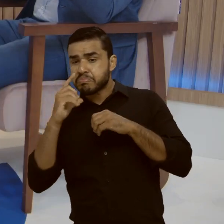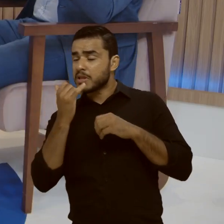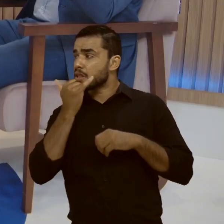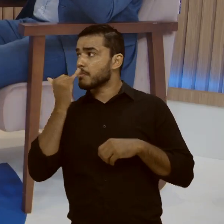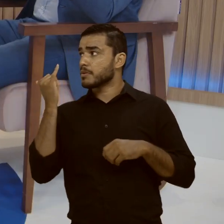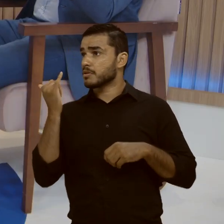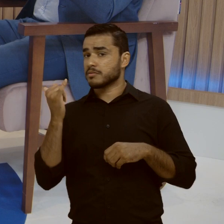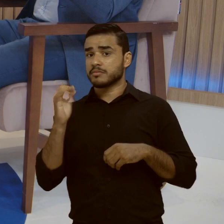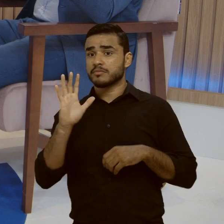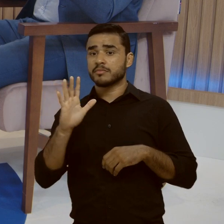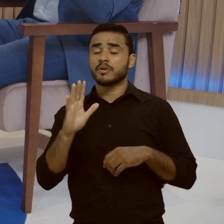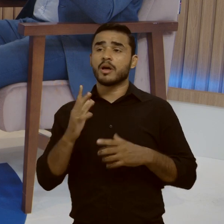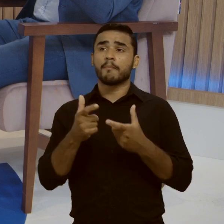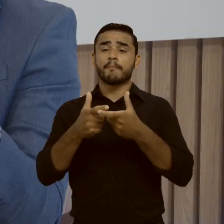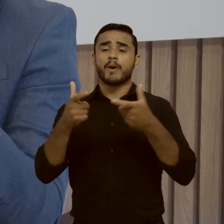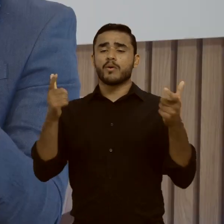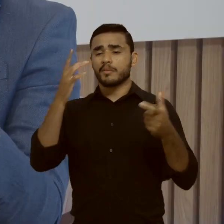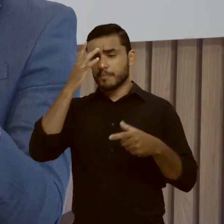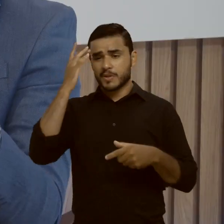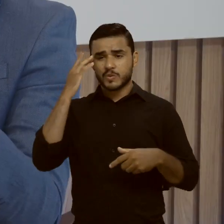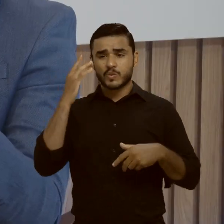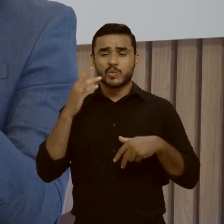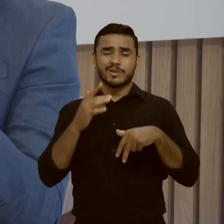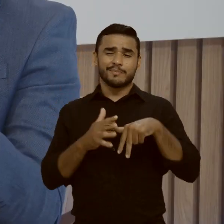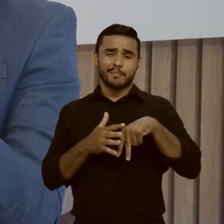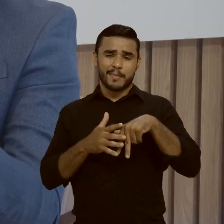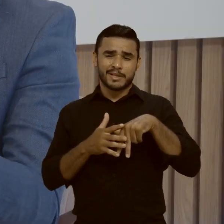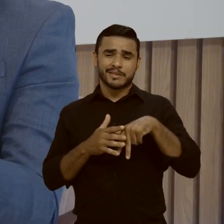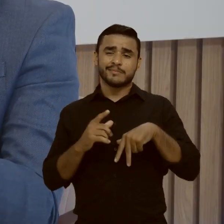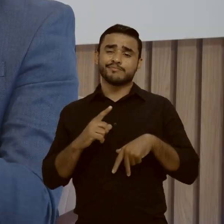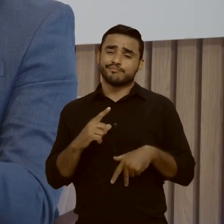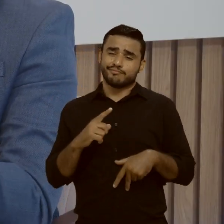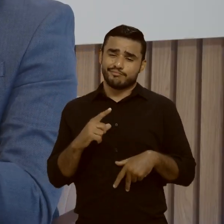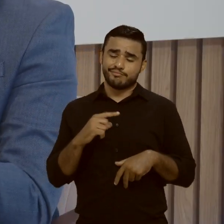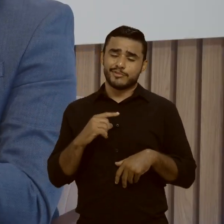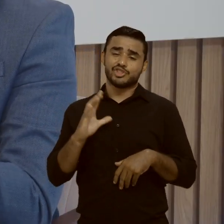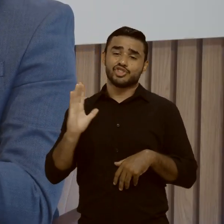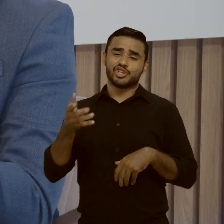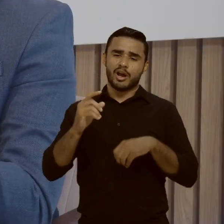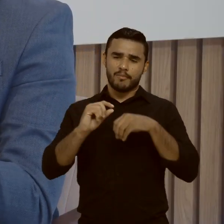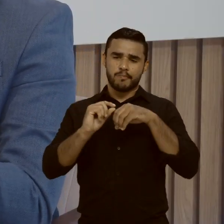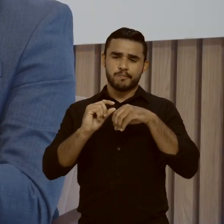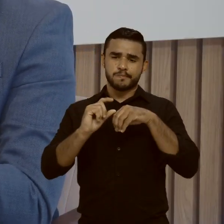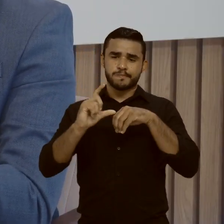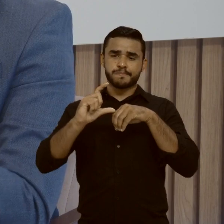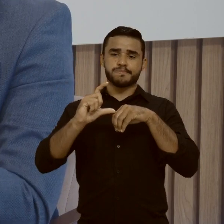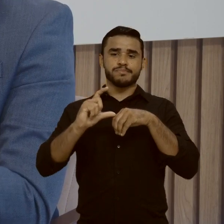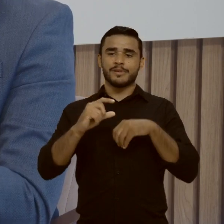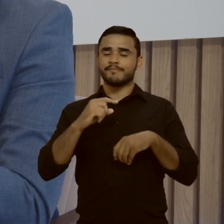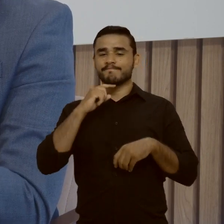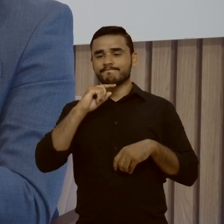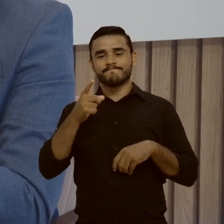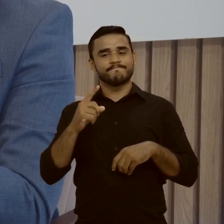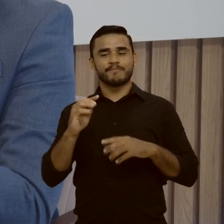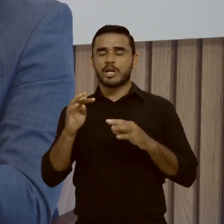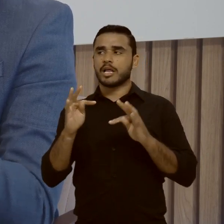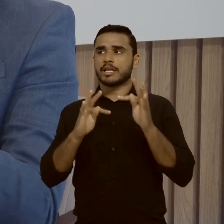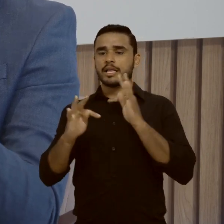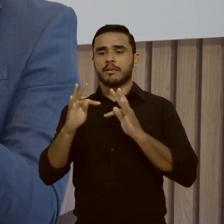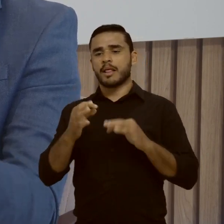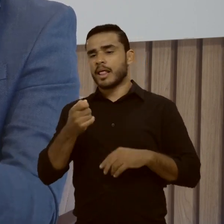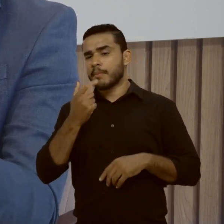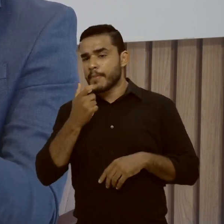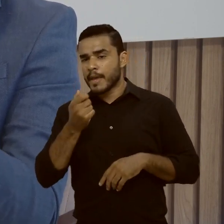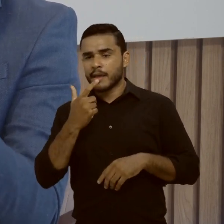vai ser diagnosticado em fase tardia, tá? E aí a gente já não consegue falar em tratamento curativo, tá?